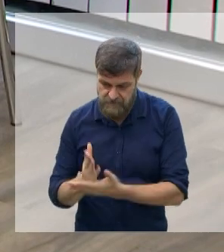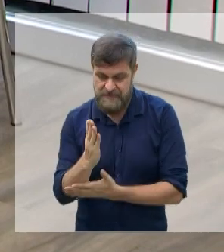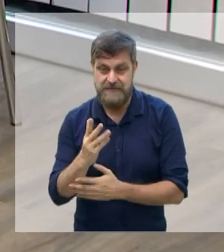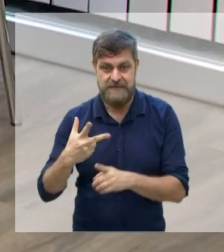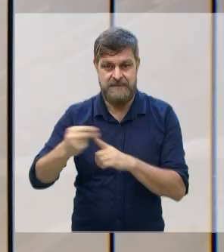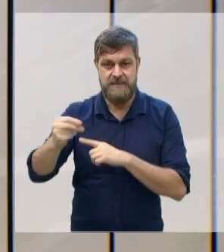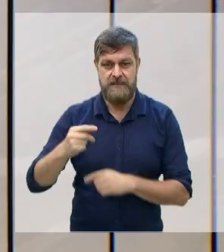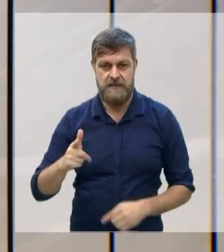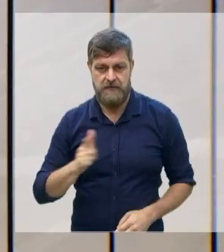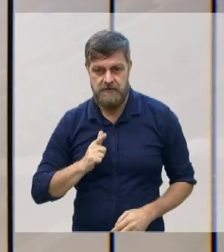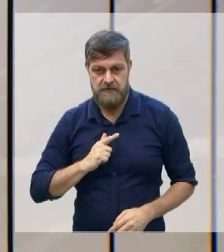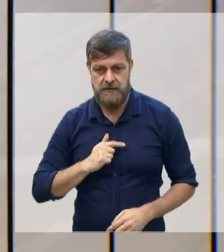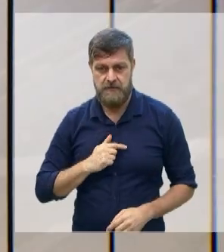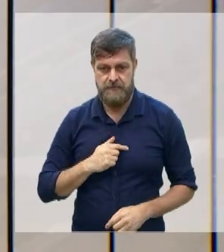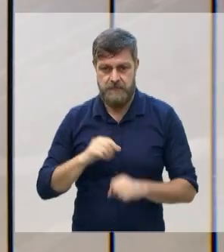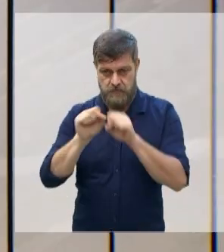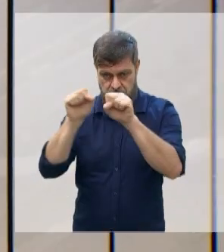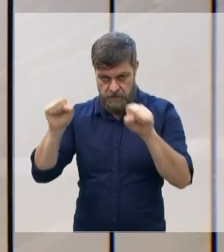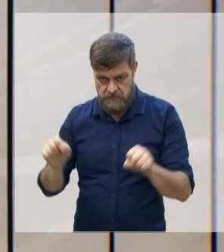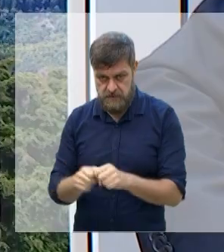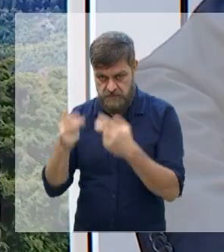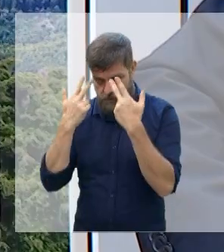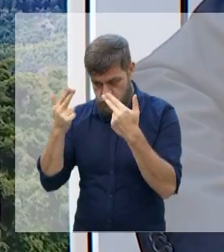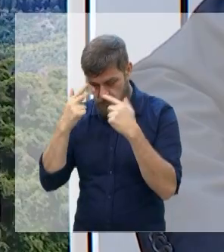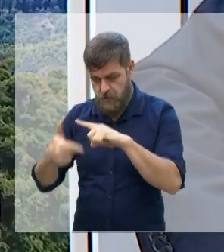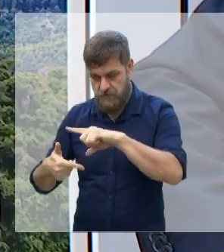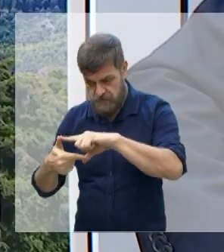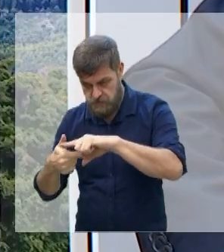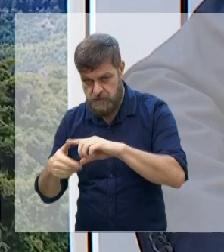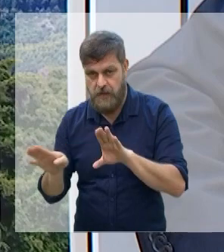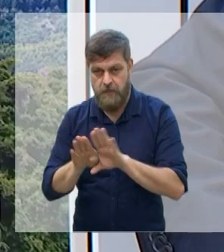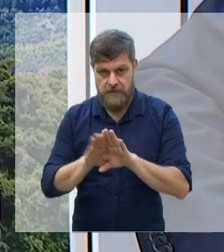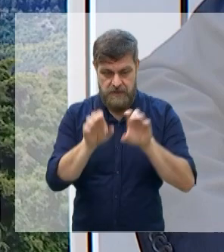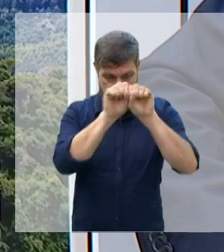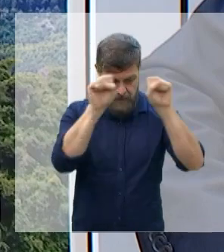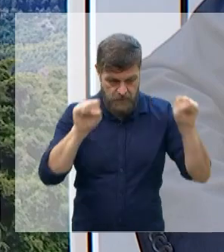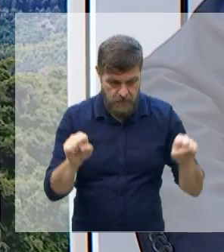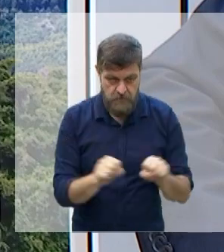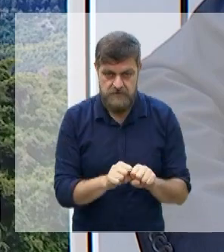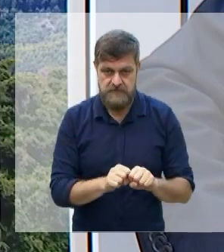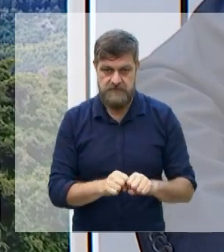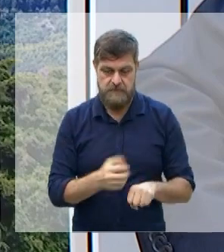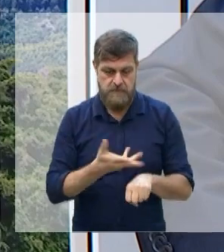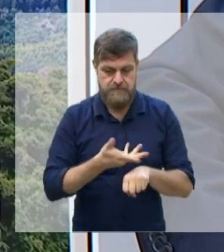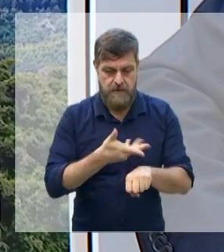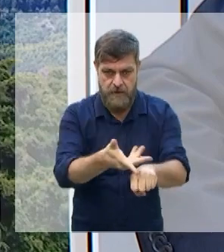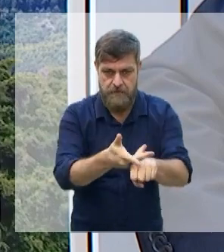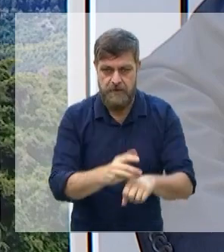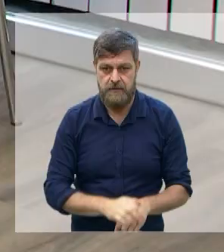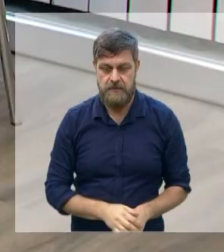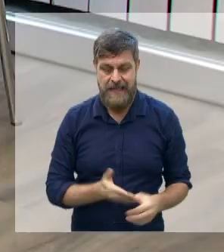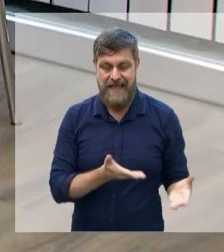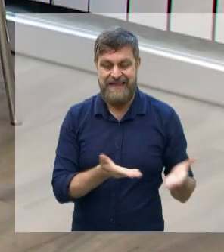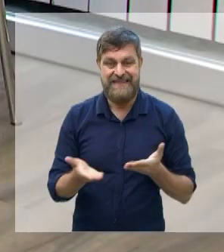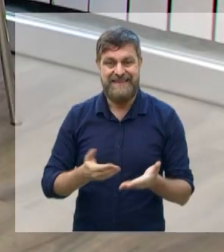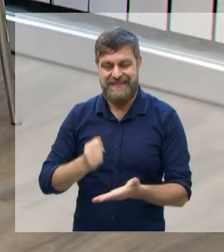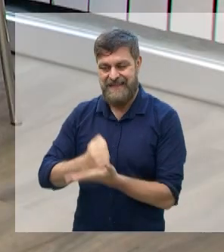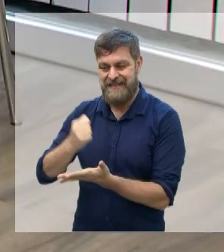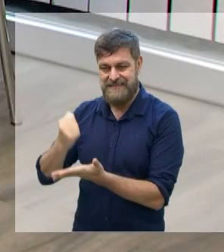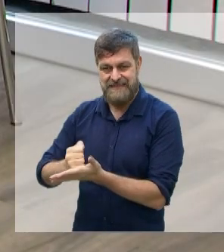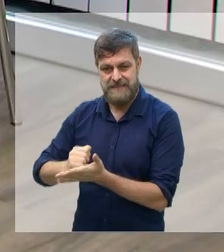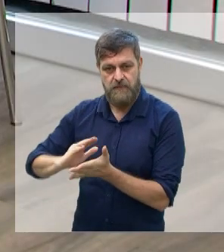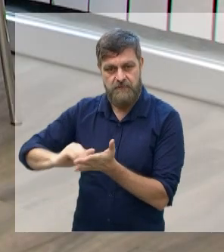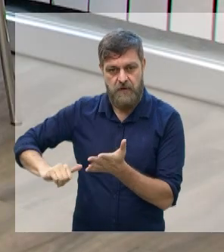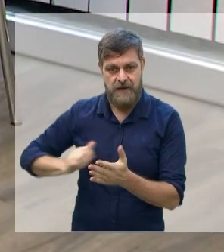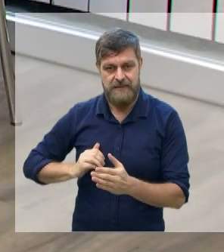chato o convencional quanto nem tem isso exatamente a única coisa que está fora da licitação neste momento são